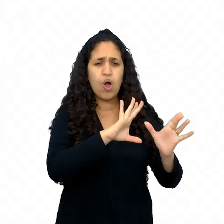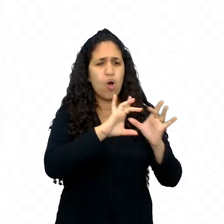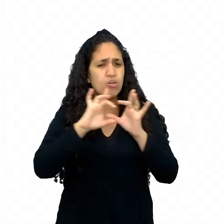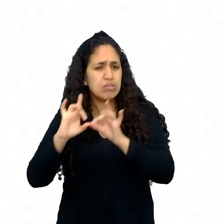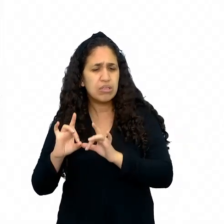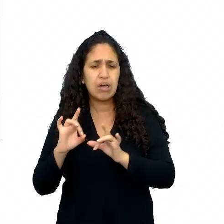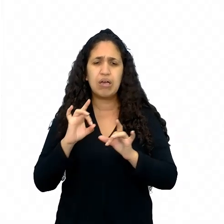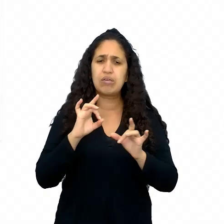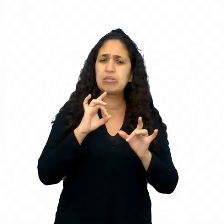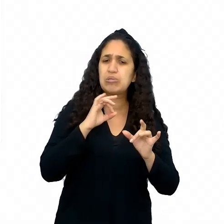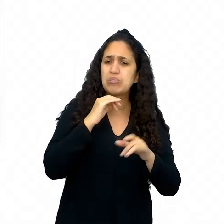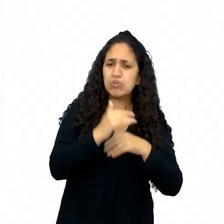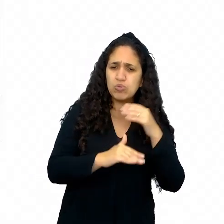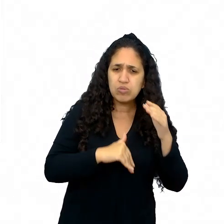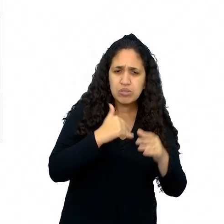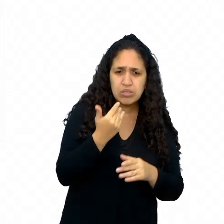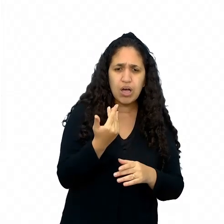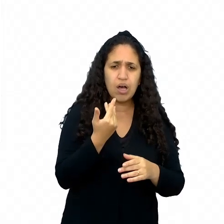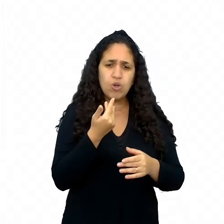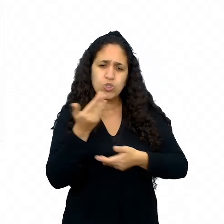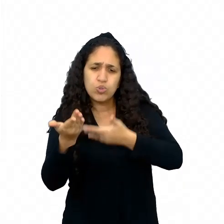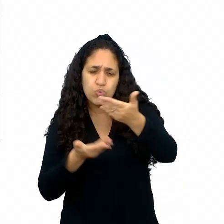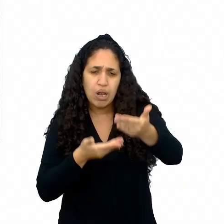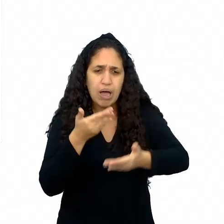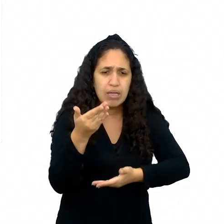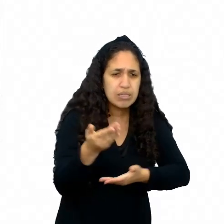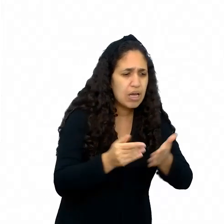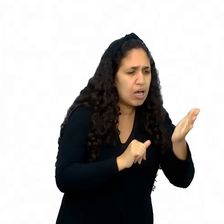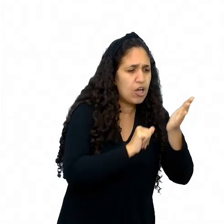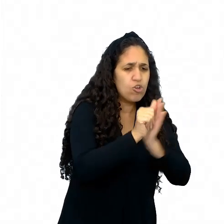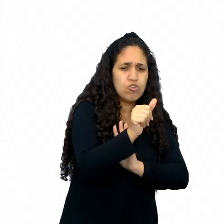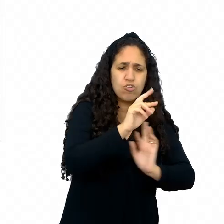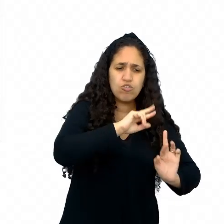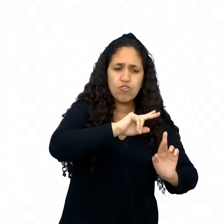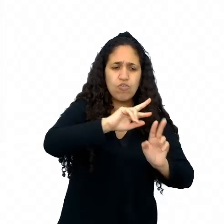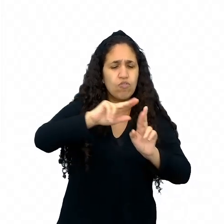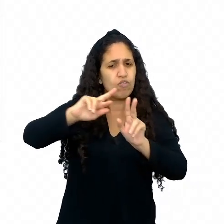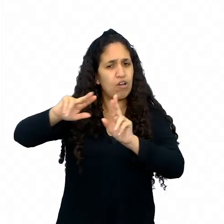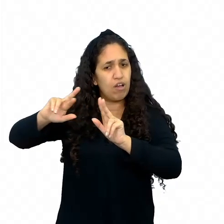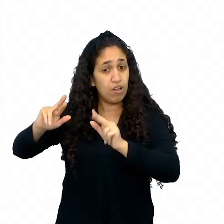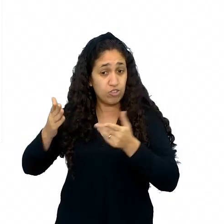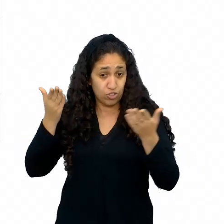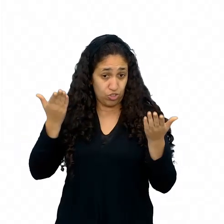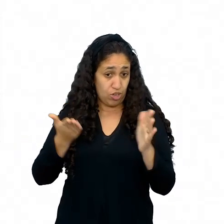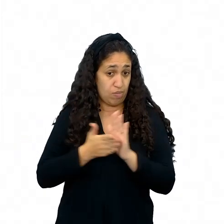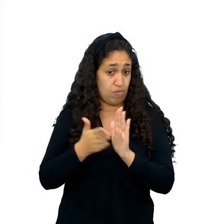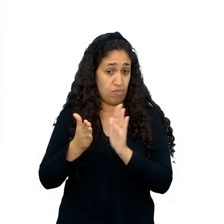produção, circulação, recepção dos diferentes gêneros textuais propostos por